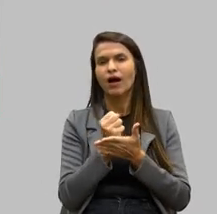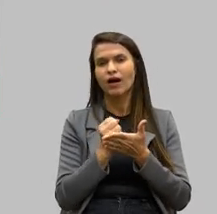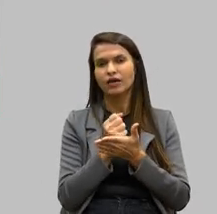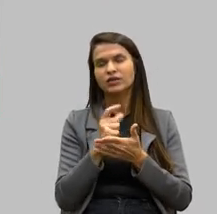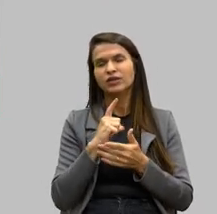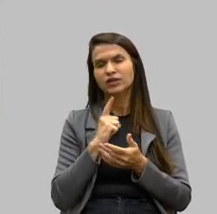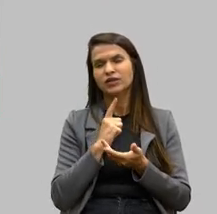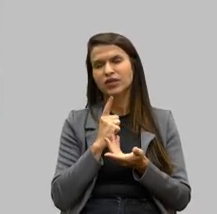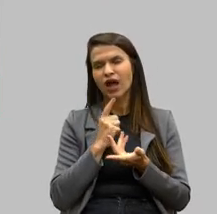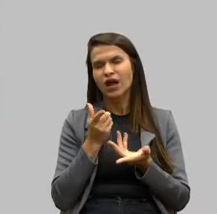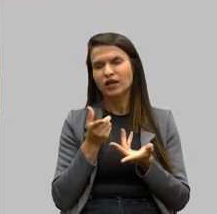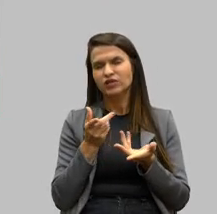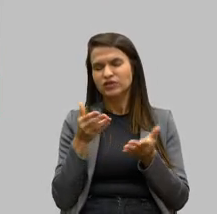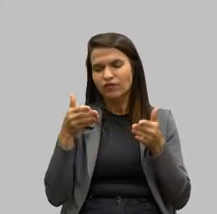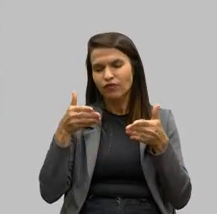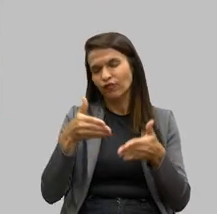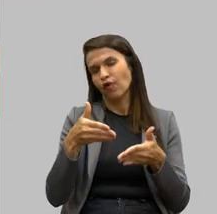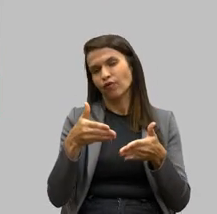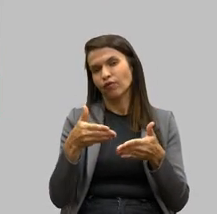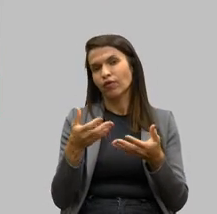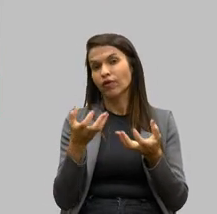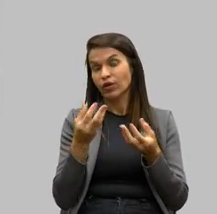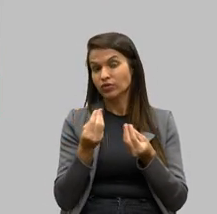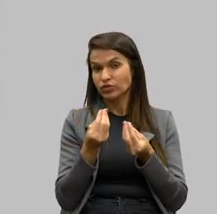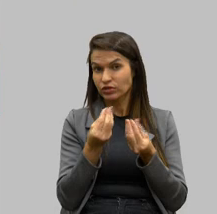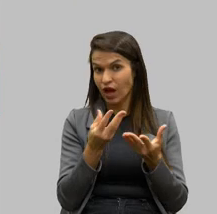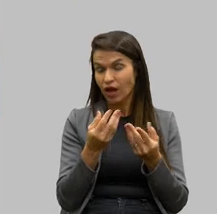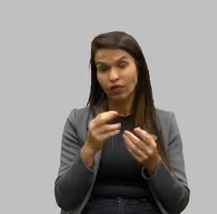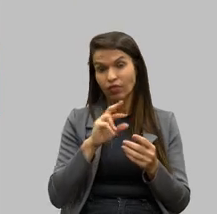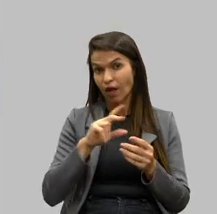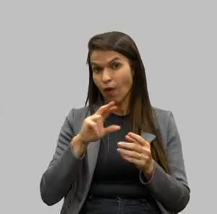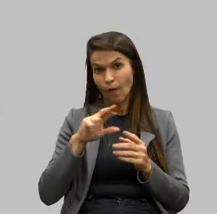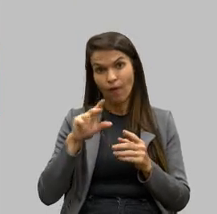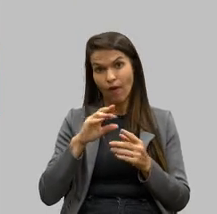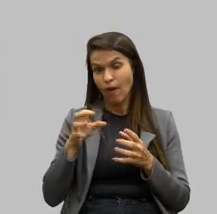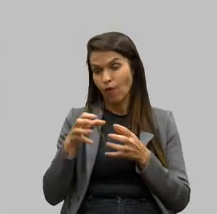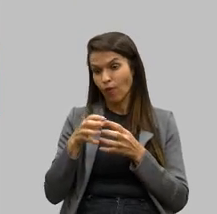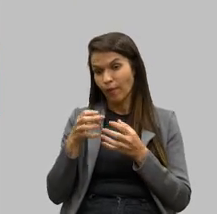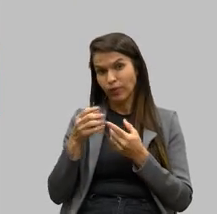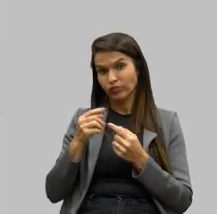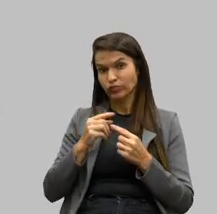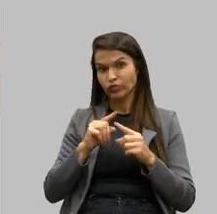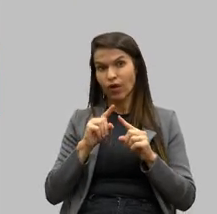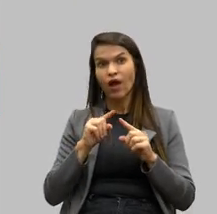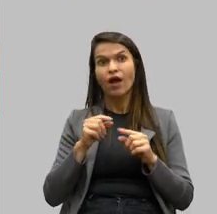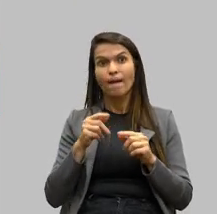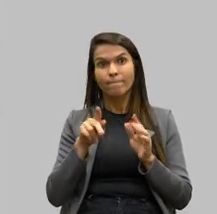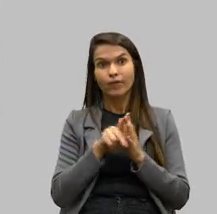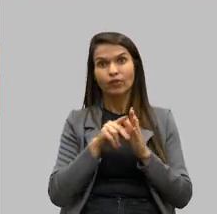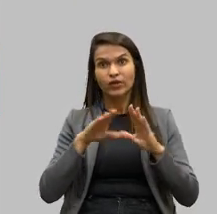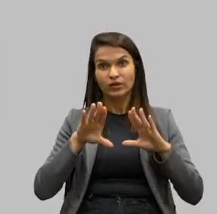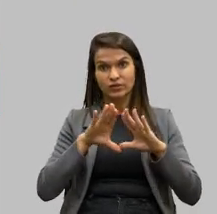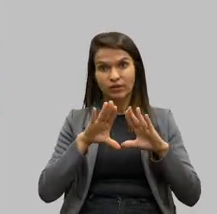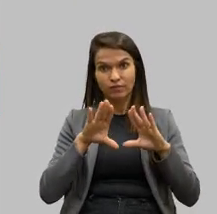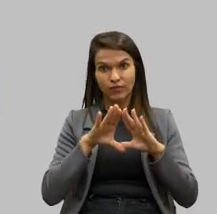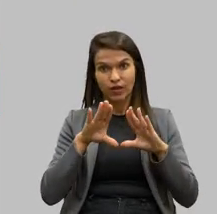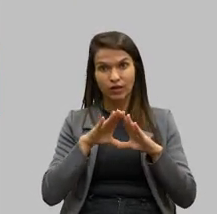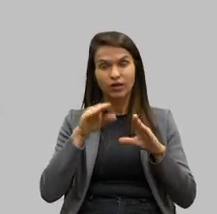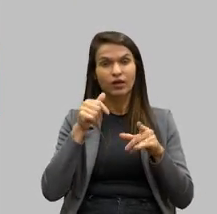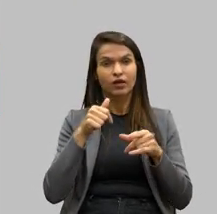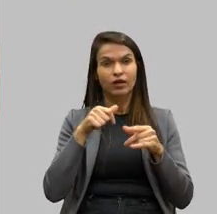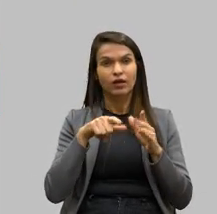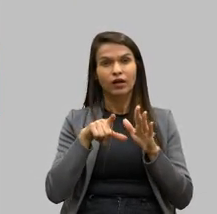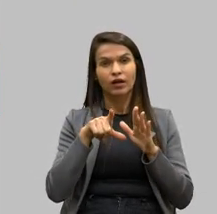tratamento específico? Então, quero te entregar, porque aí não é uma posição minha, é uma posição da Assembleia Legislativa, porque foi votado em comissão,